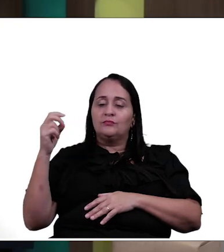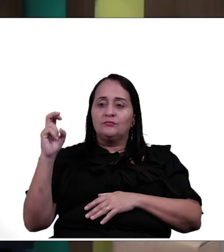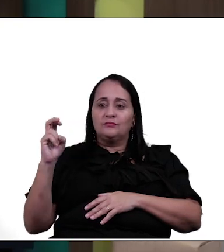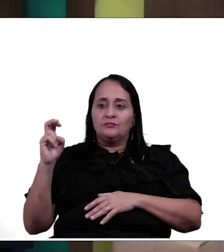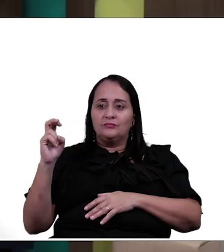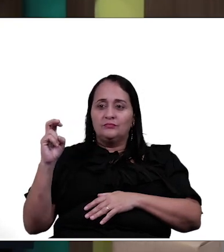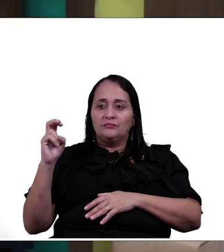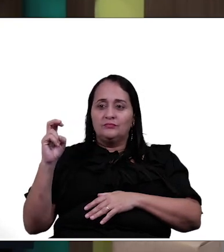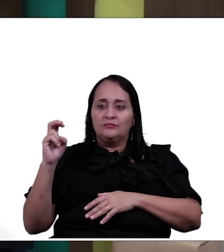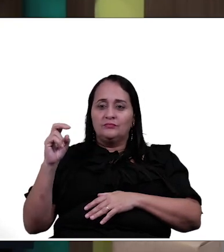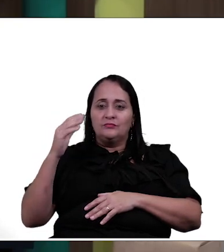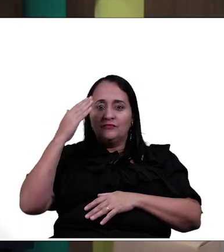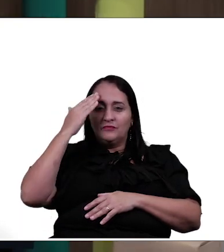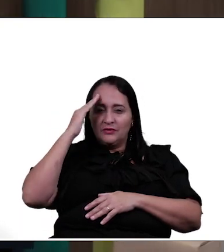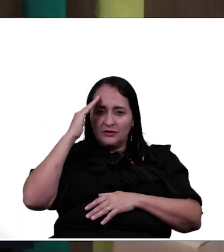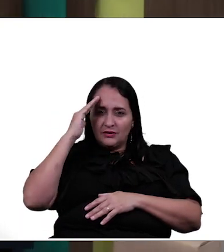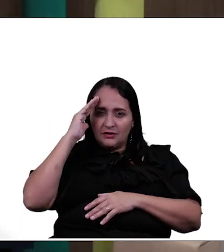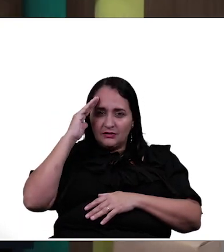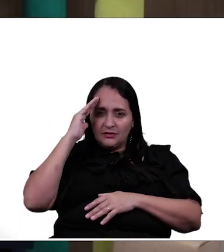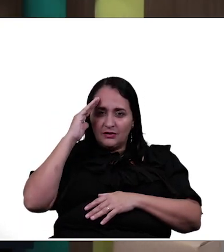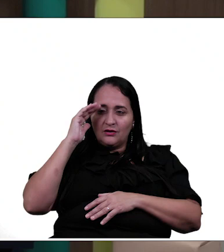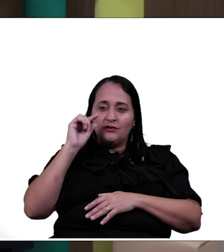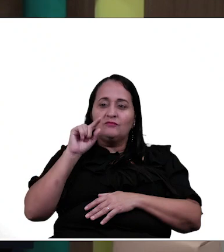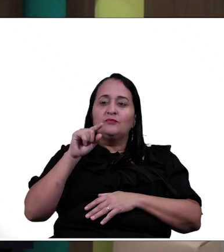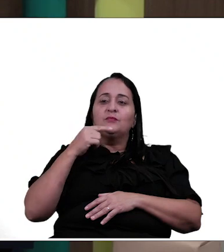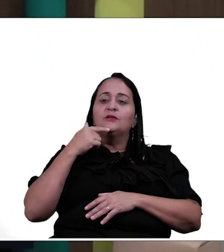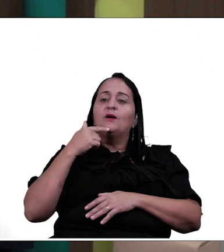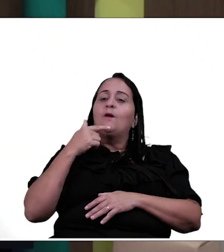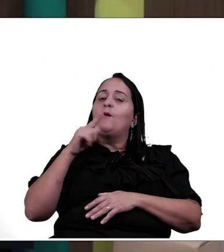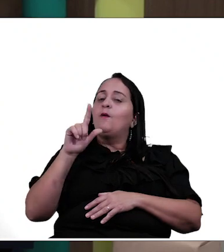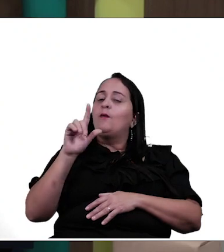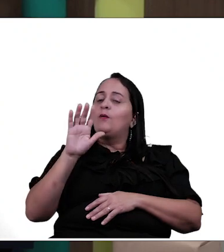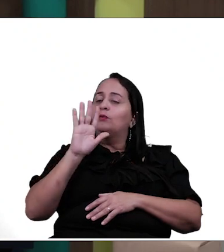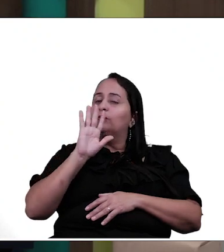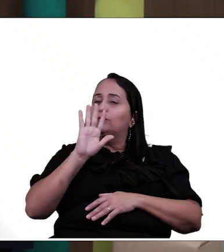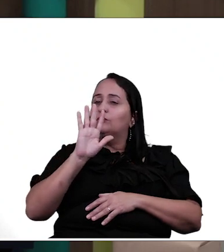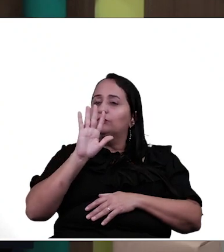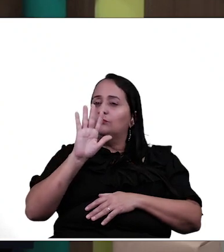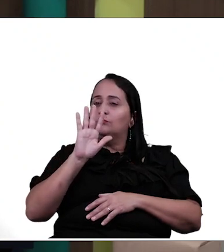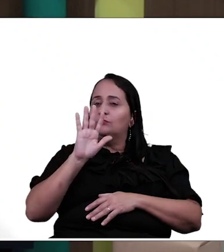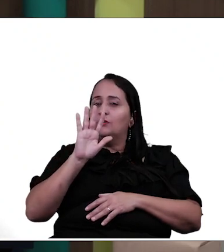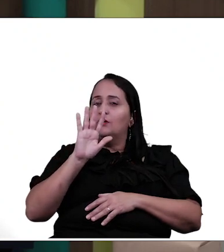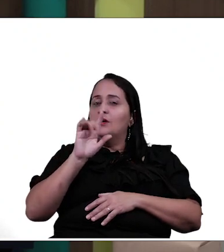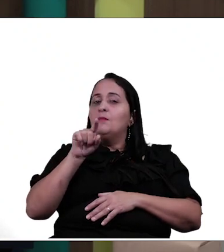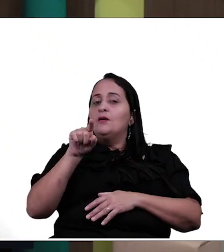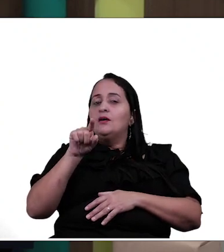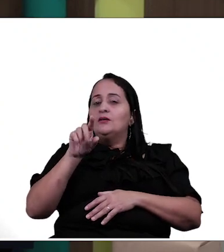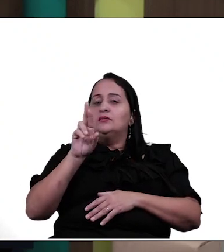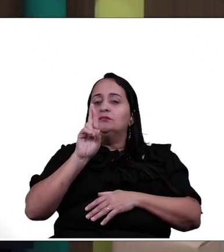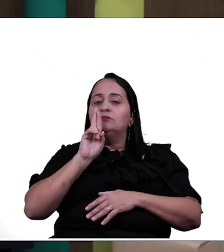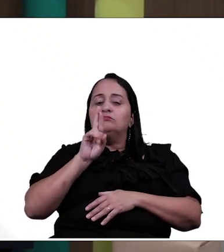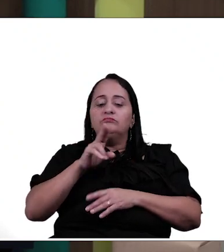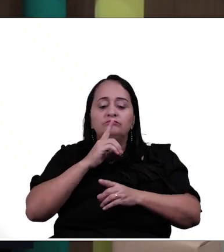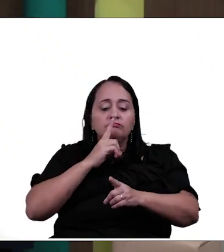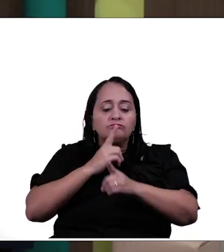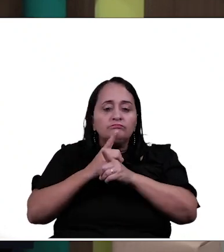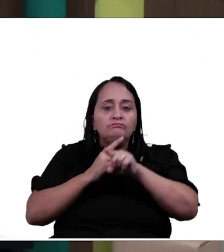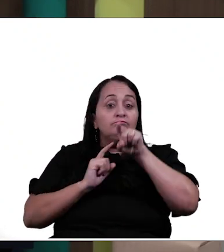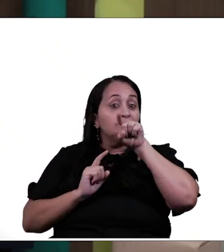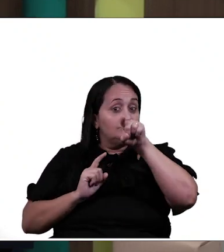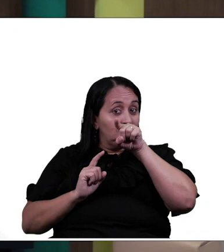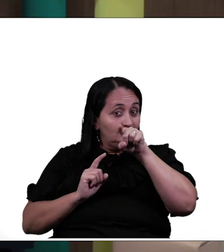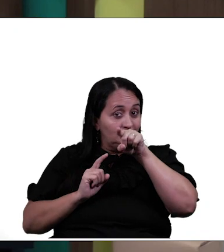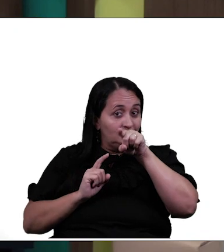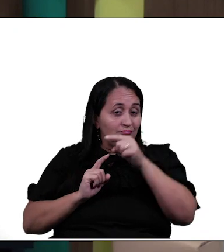ser escrito na forma de uma fração. O número 1,5 pode ser escrito na forma